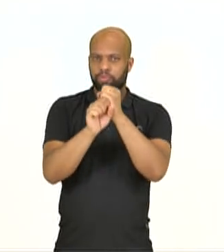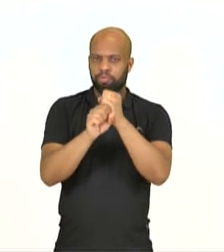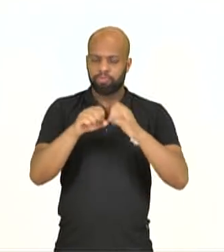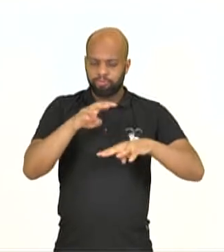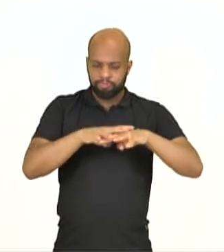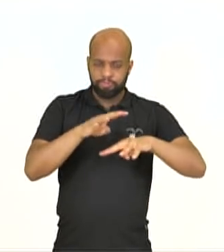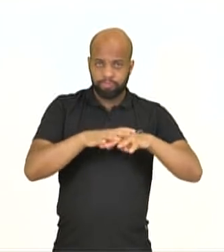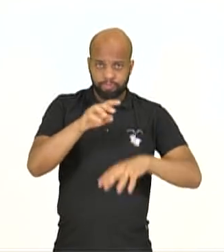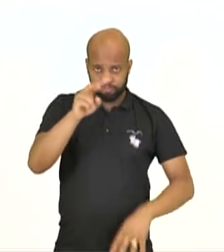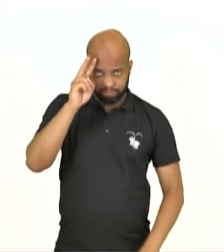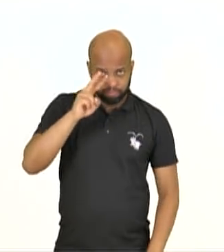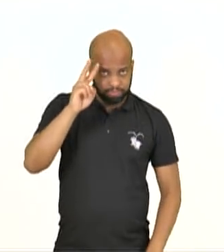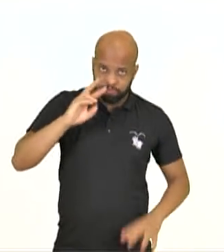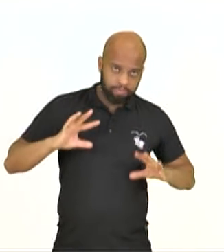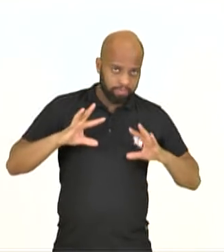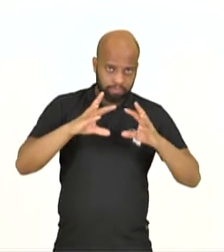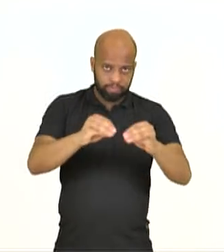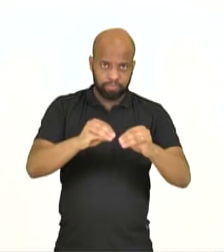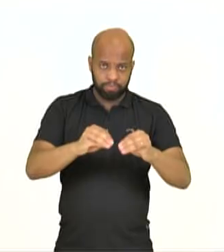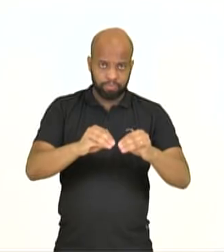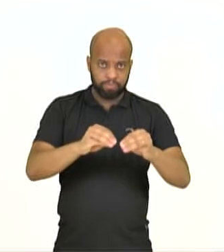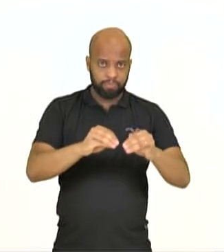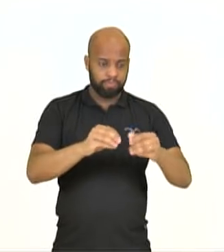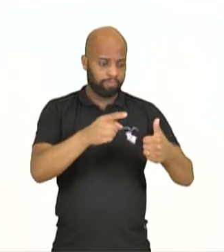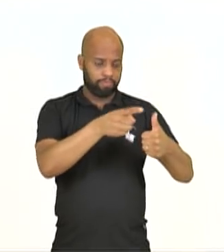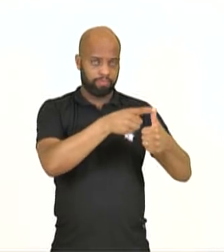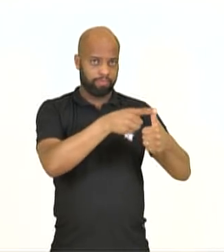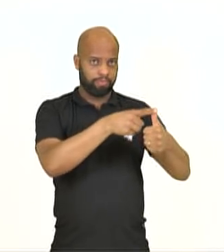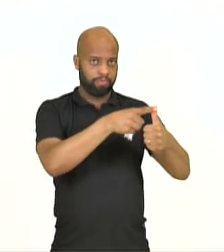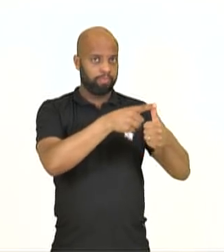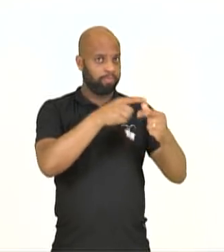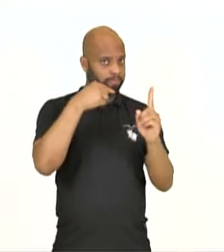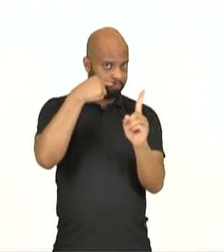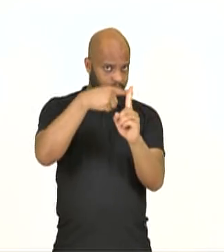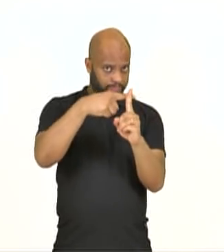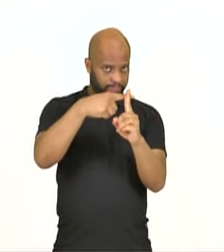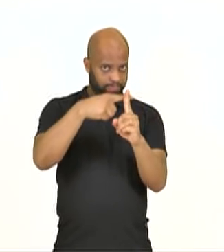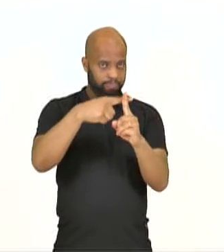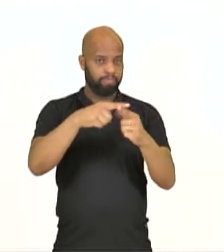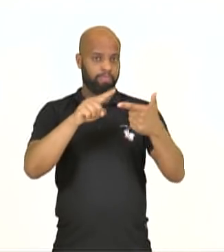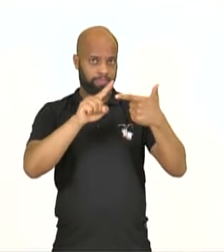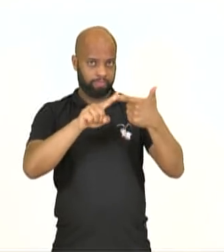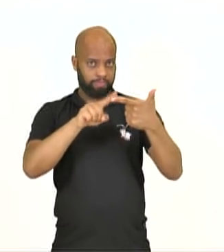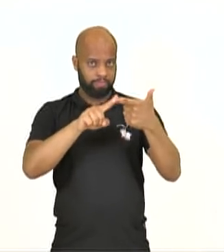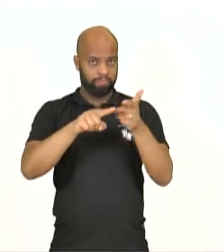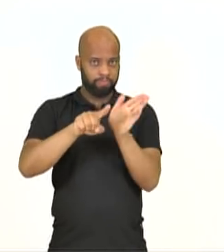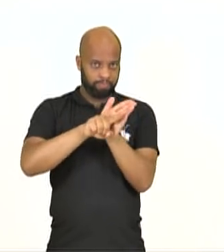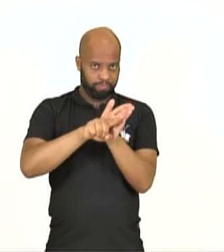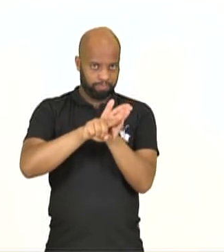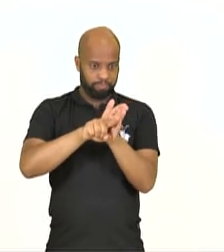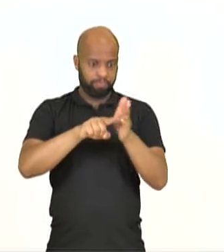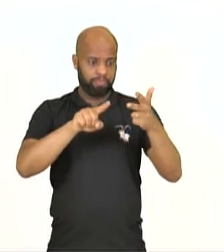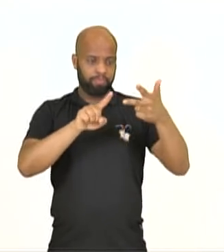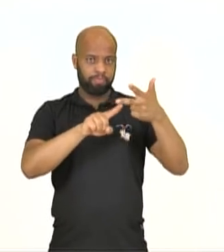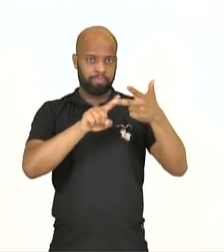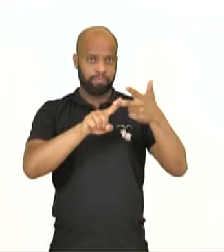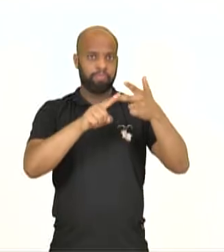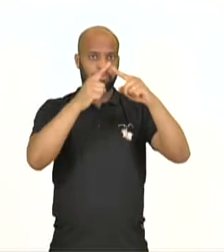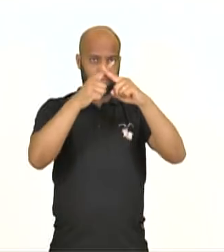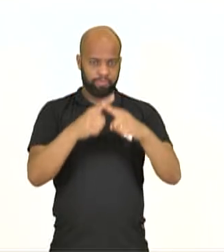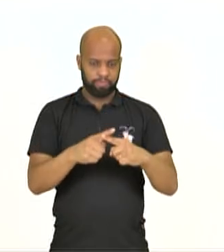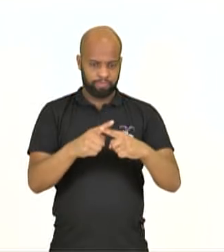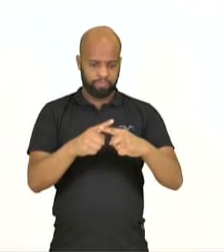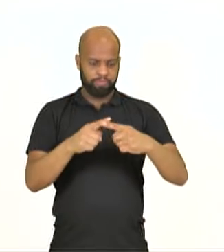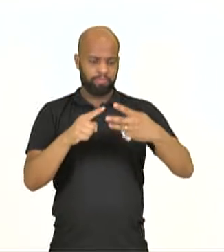todas? Vamos lá. Quantia de mais, checklist, ok? Quantia de menos, de vezes, de